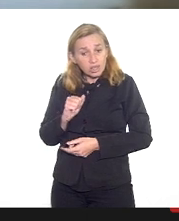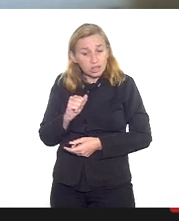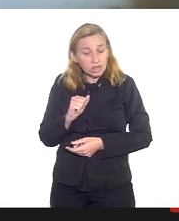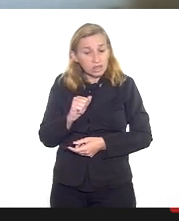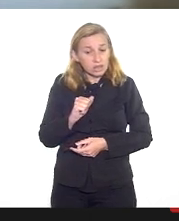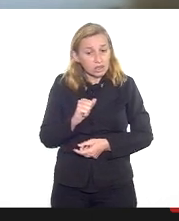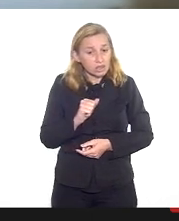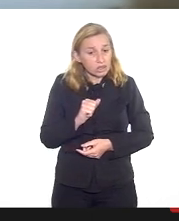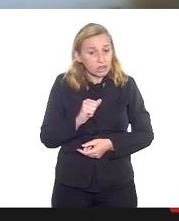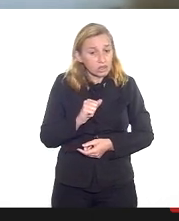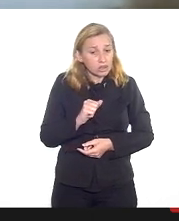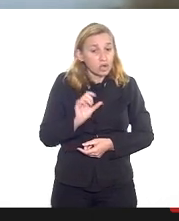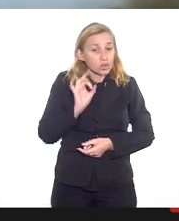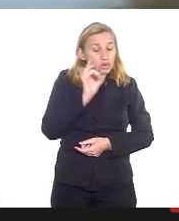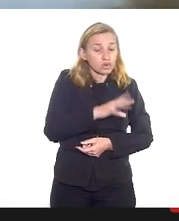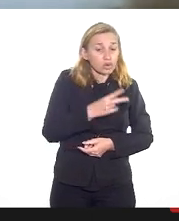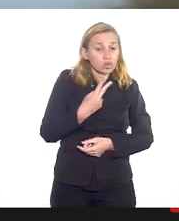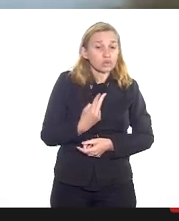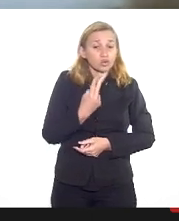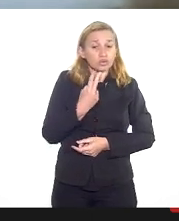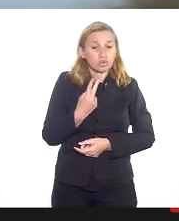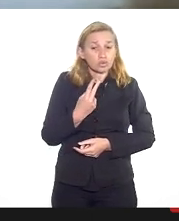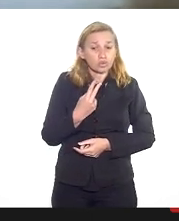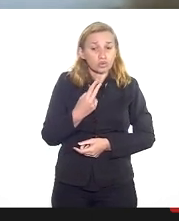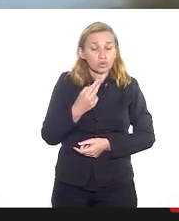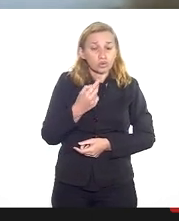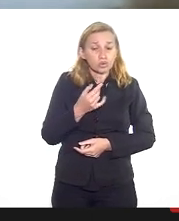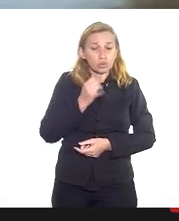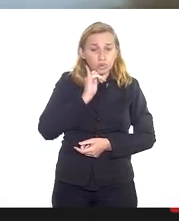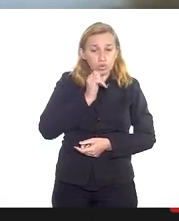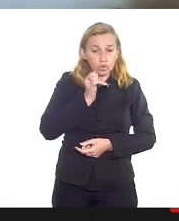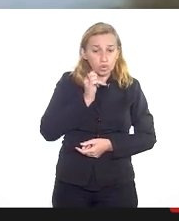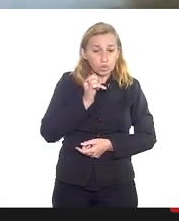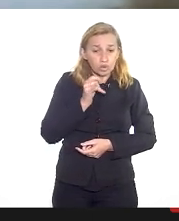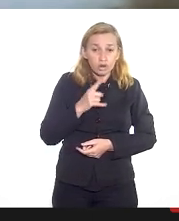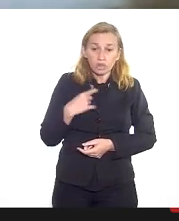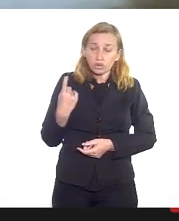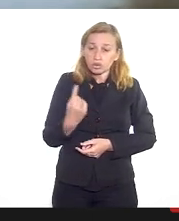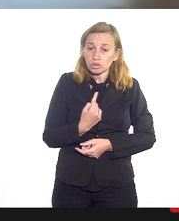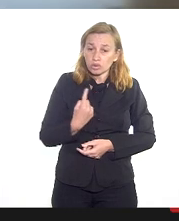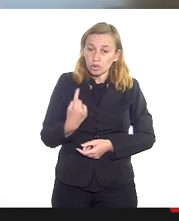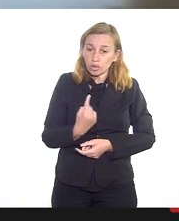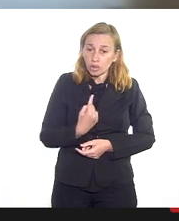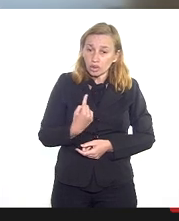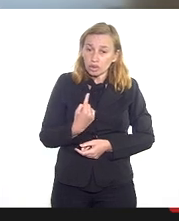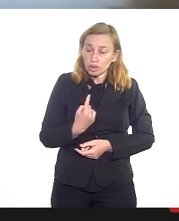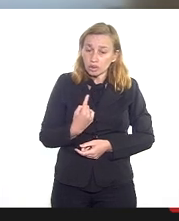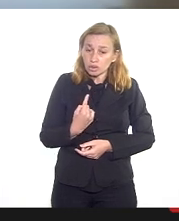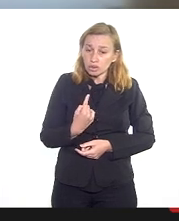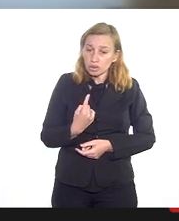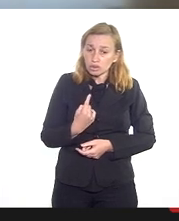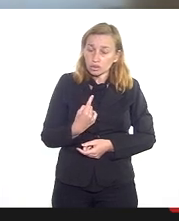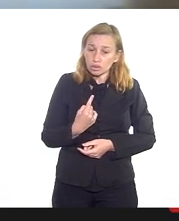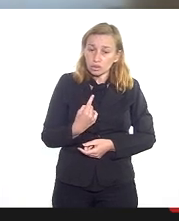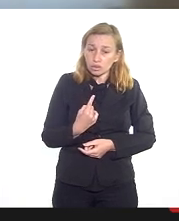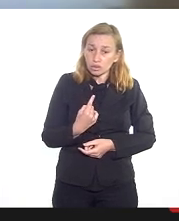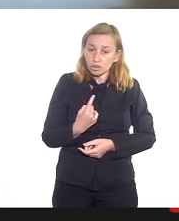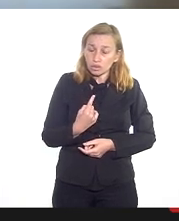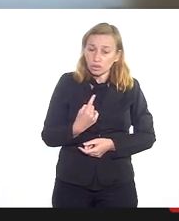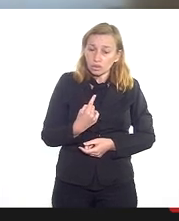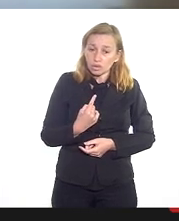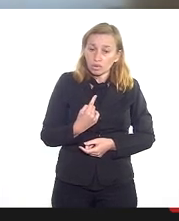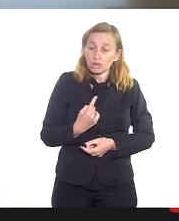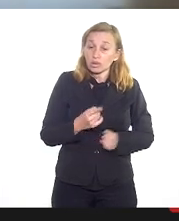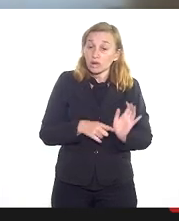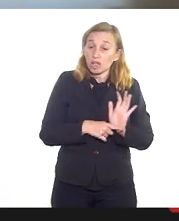segundo os dois últimos relatórios do Tribunal de Contas, nós estamos num regime de recuperação fiscal. Aí a doutora Karine tem